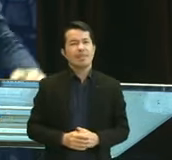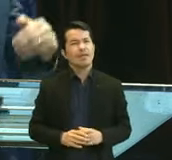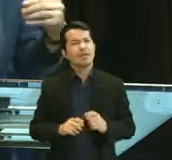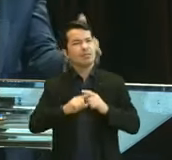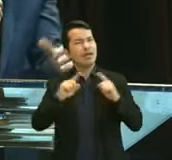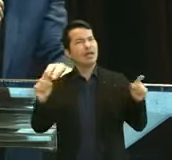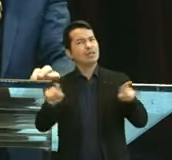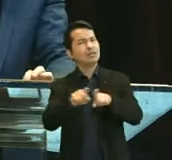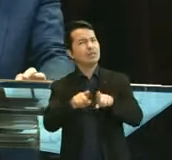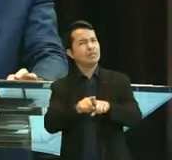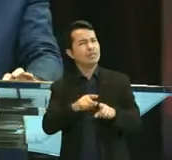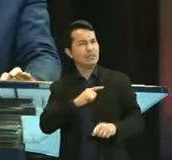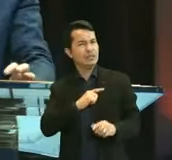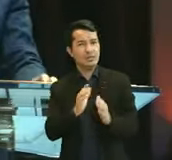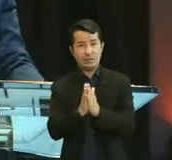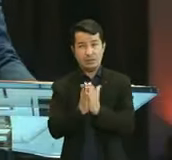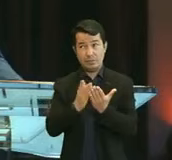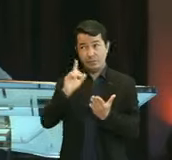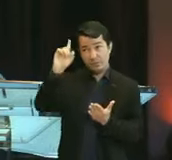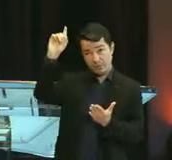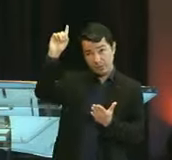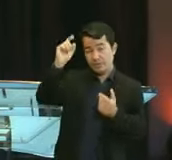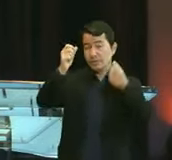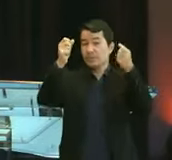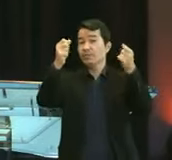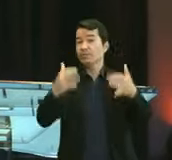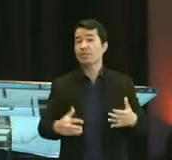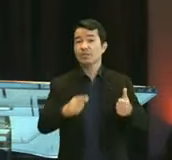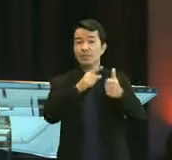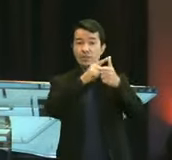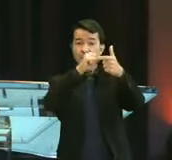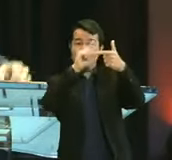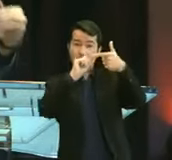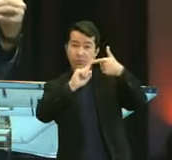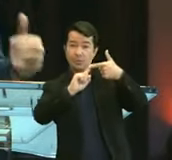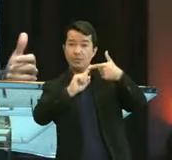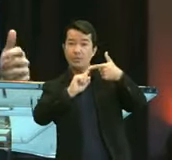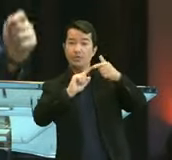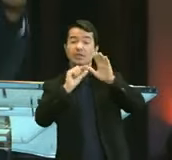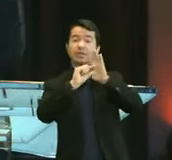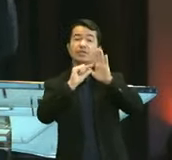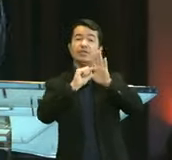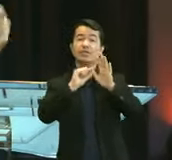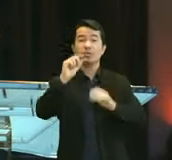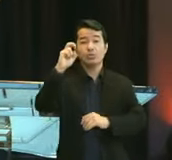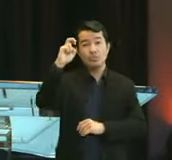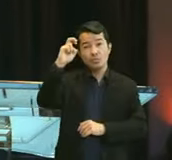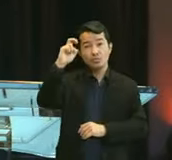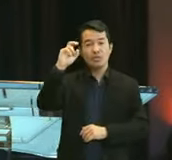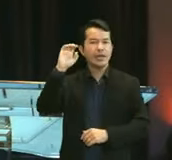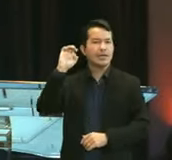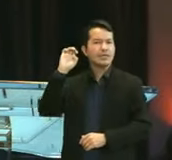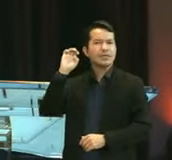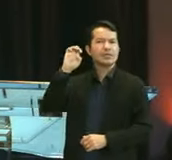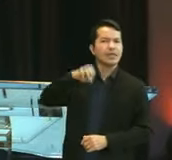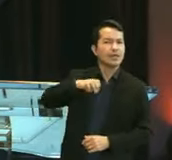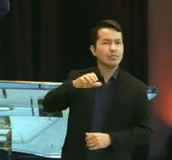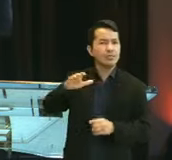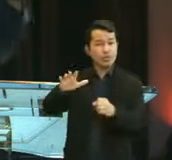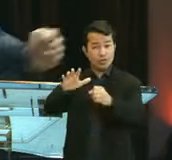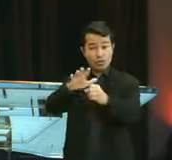nos fala de outra plenitude. No versículo 5, a Bíblia também vai falar que Estevão era um